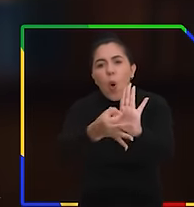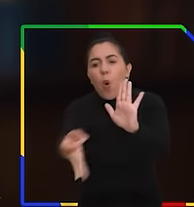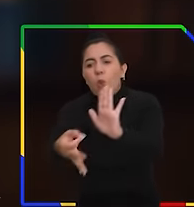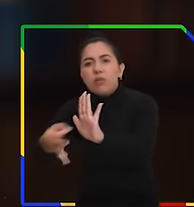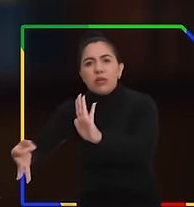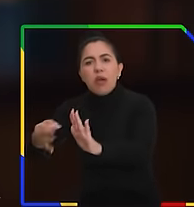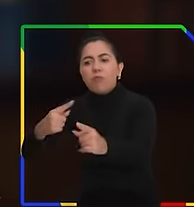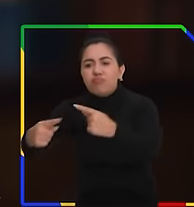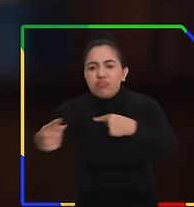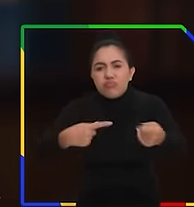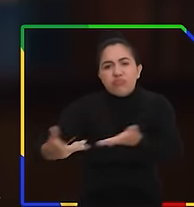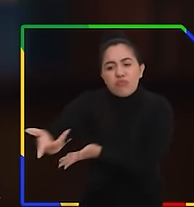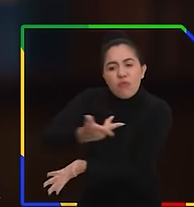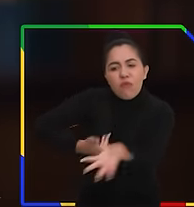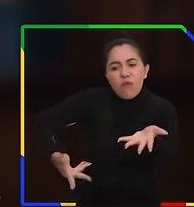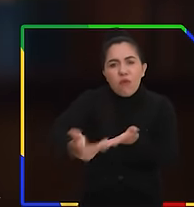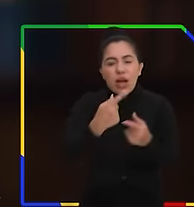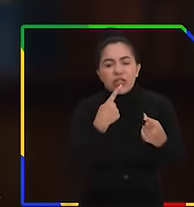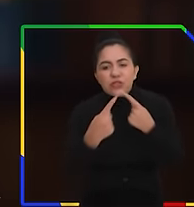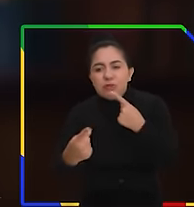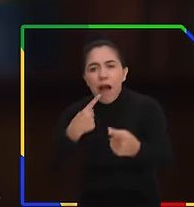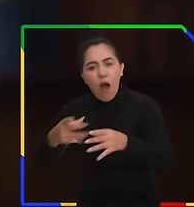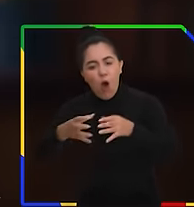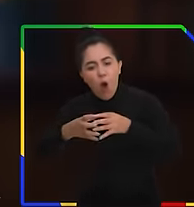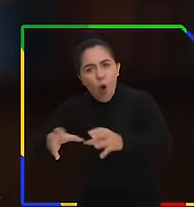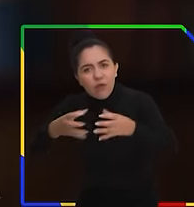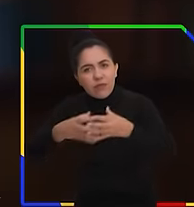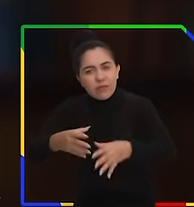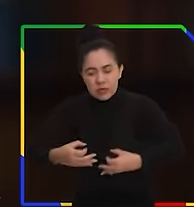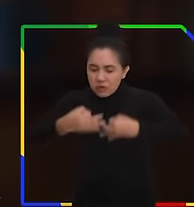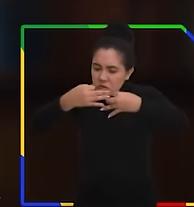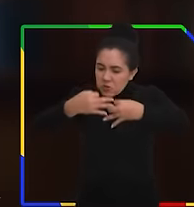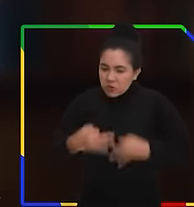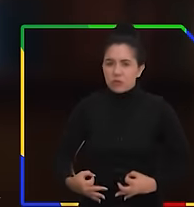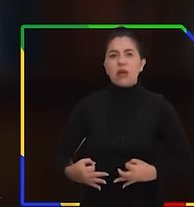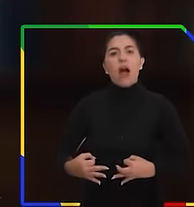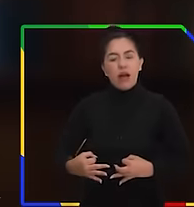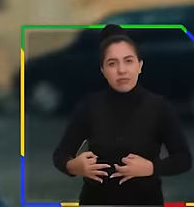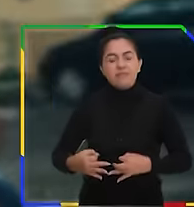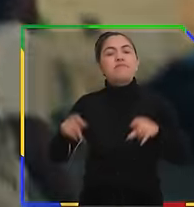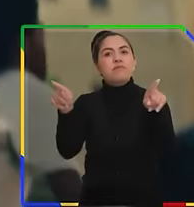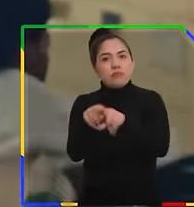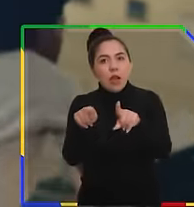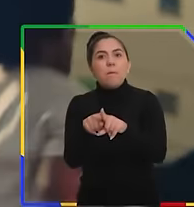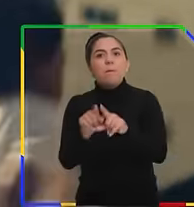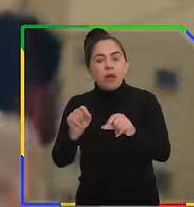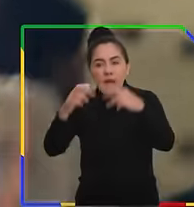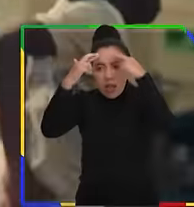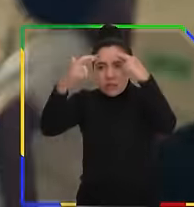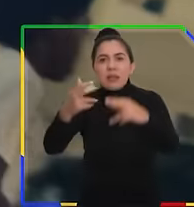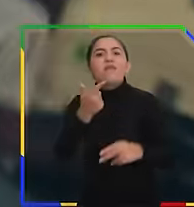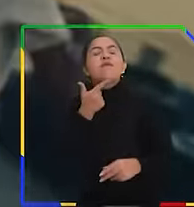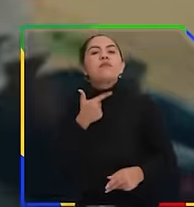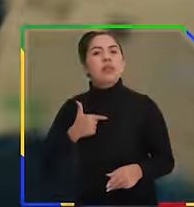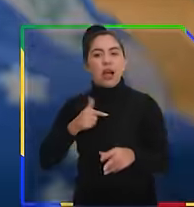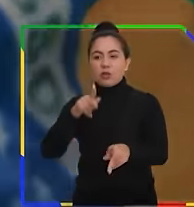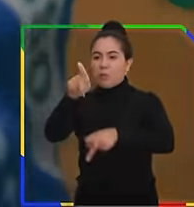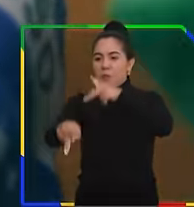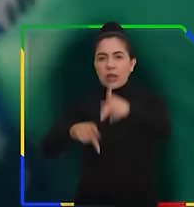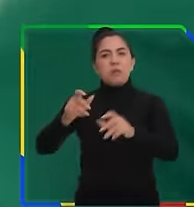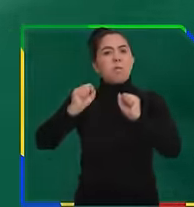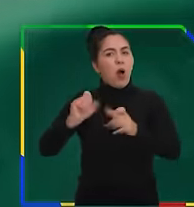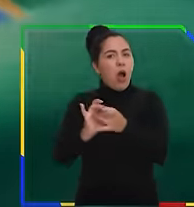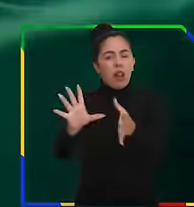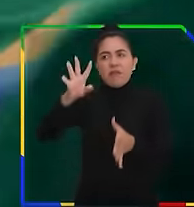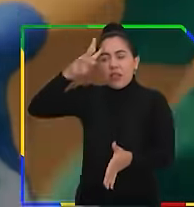sociedade. Democracia é o diálogo, é a convivência civilizada entre opostos. É o respeito à vontade do povo